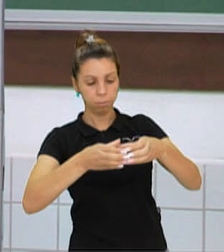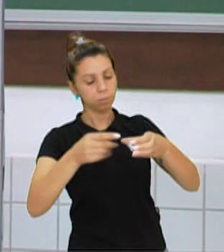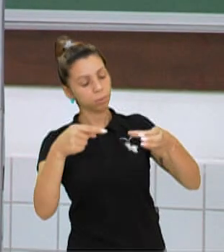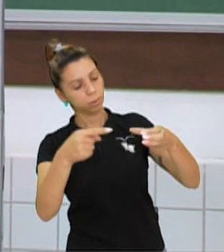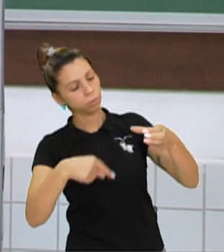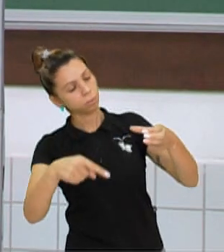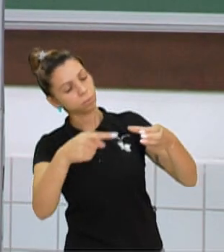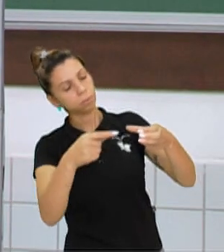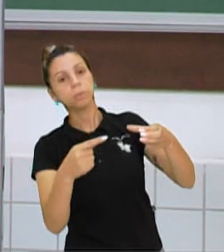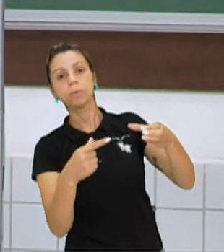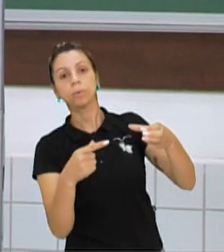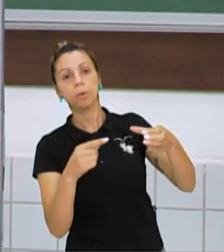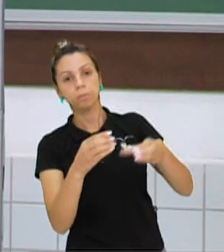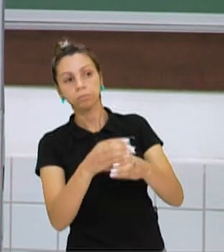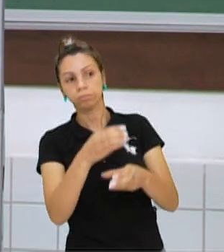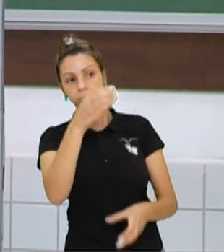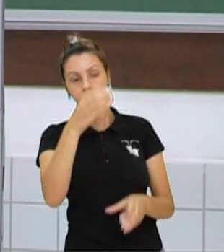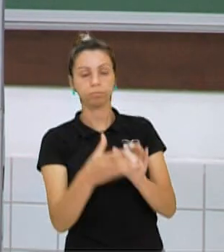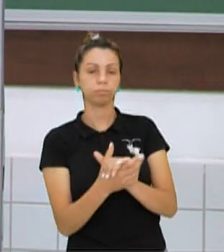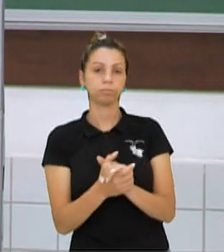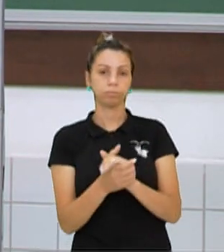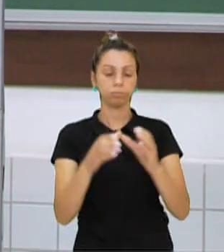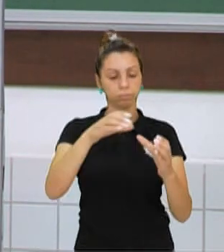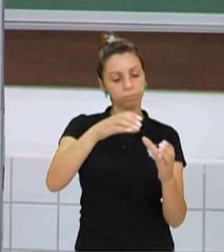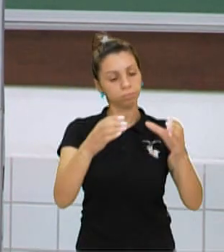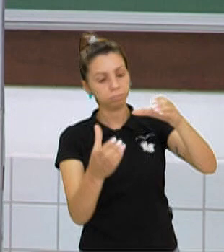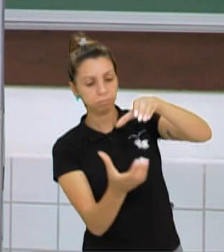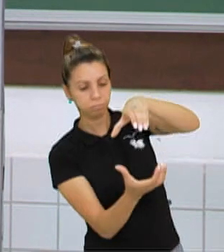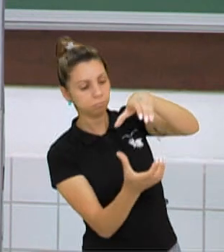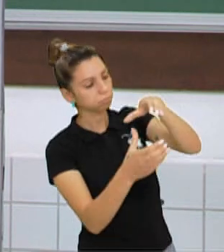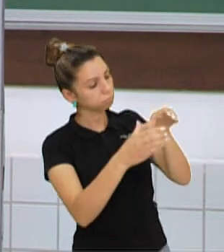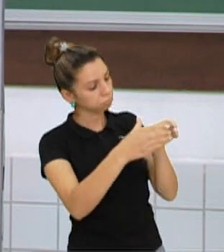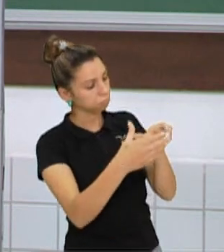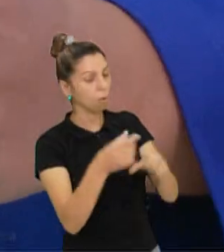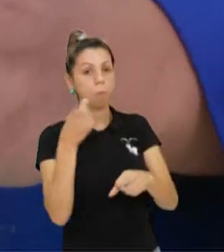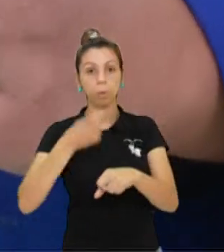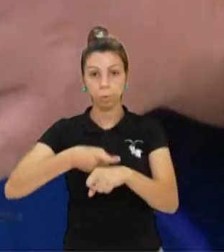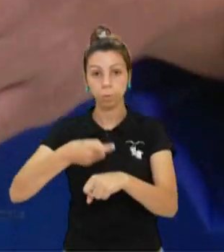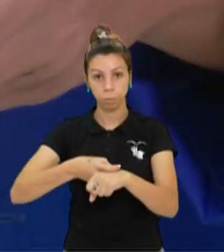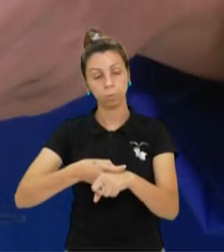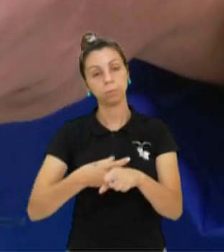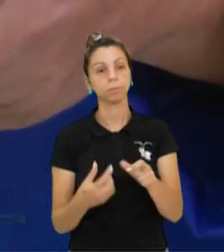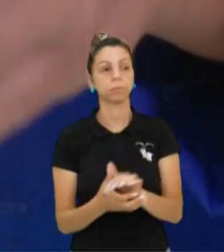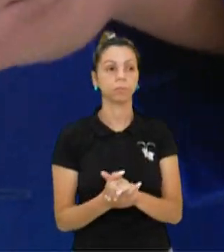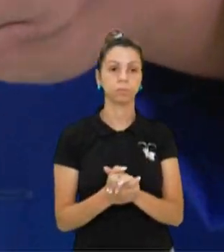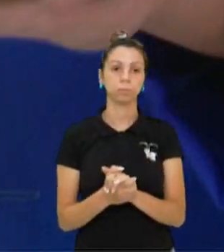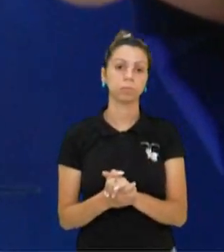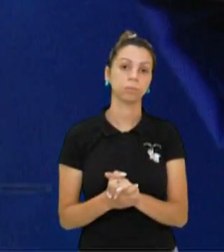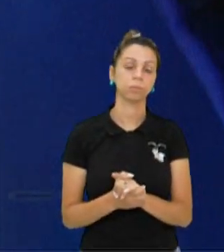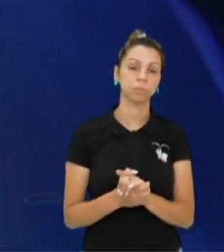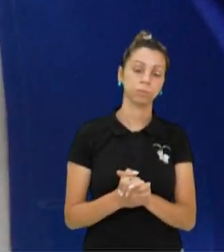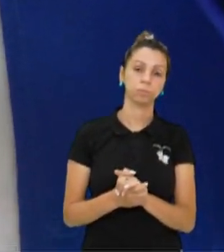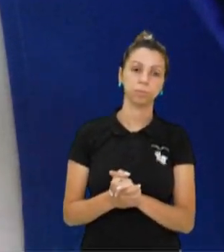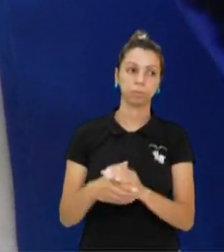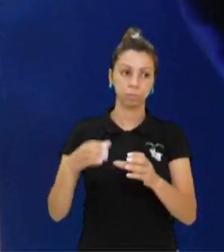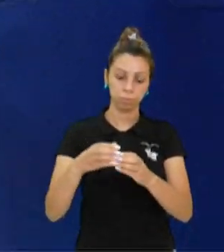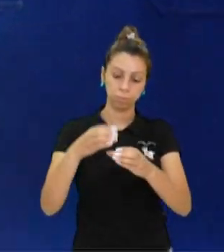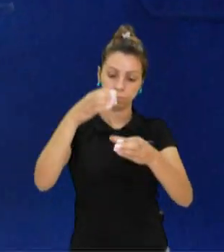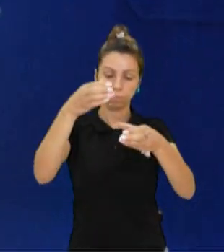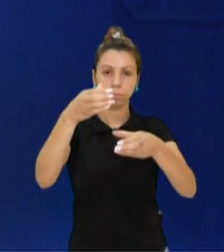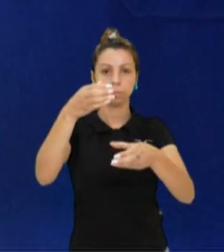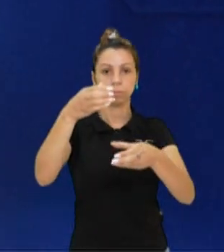um cilindro, aqui um sólido no formato de cilindro. Tá aqui. O cilindro ele tem